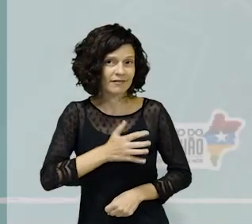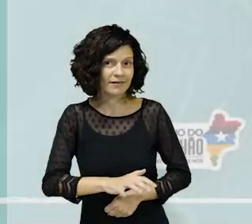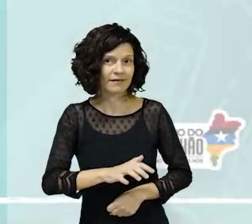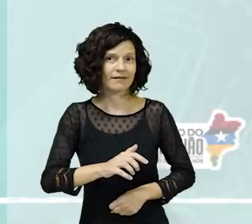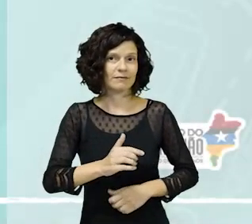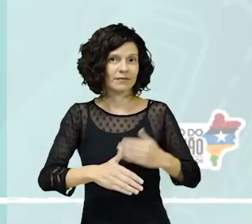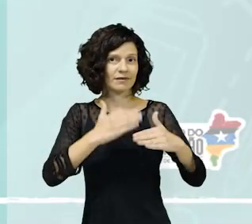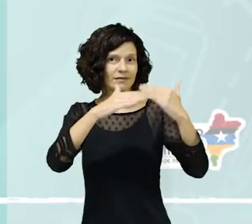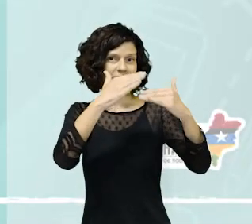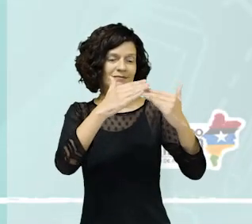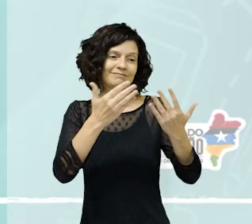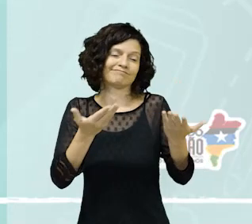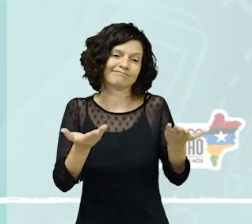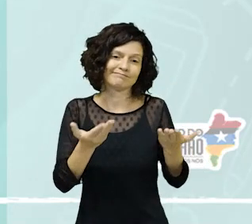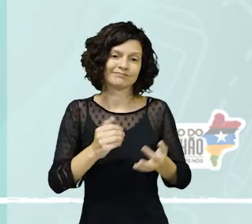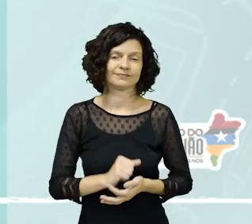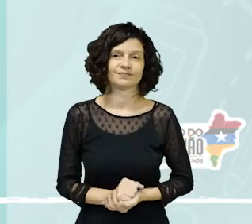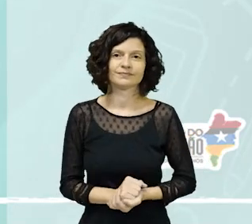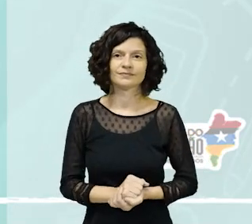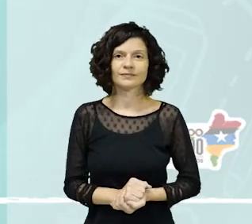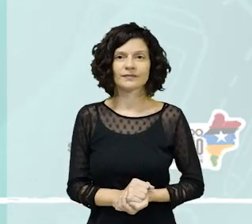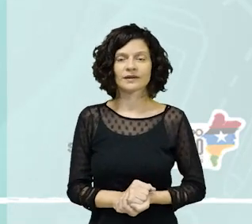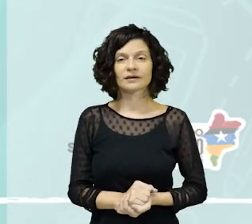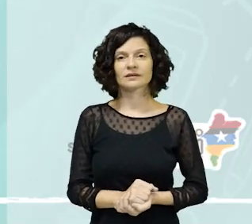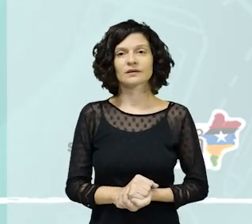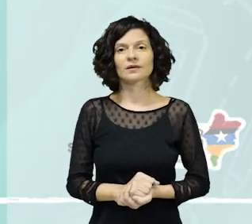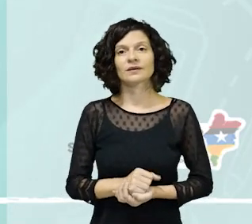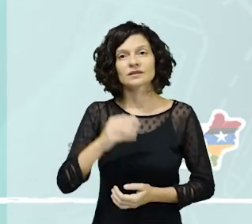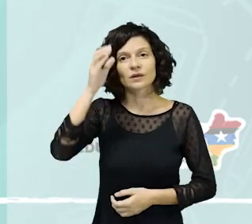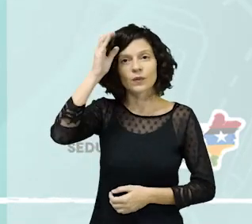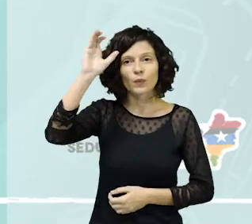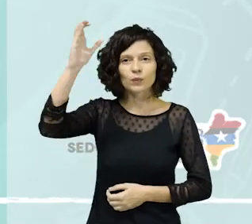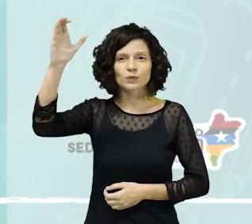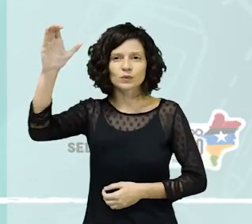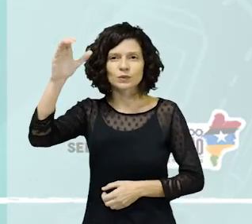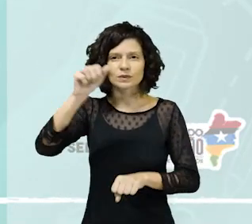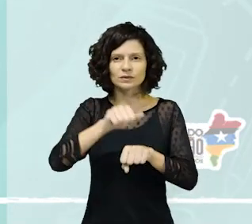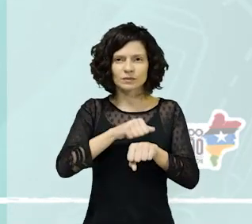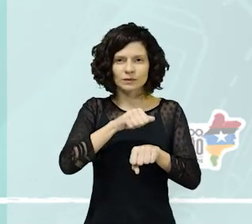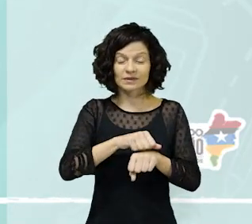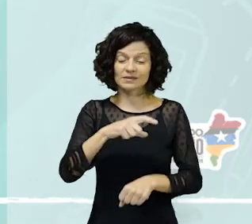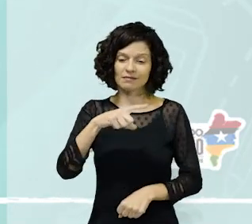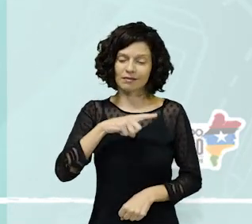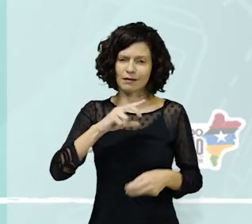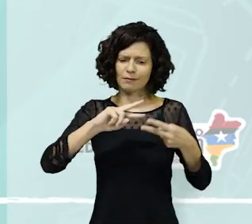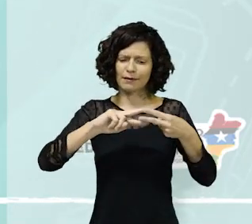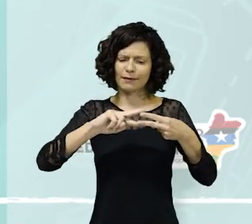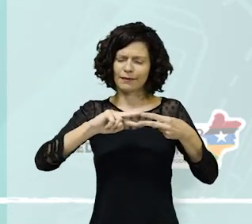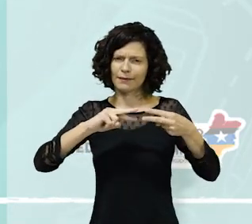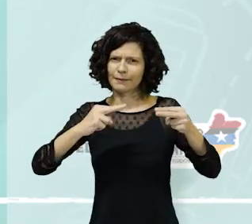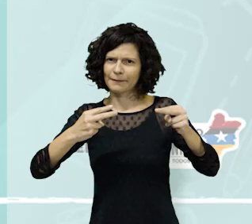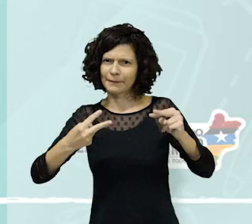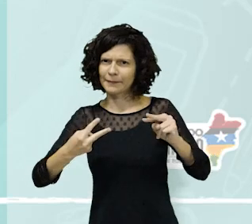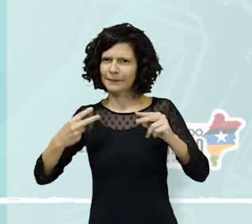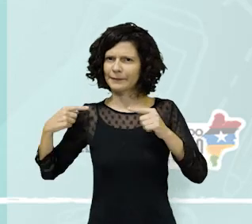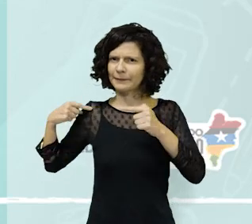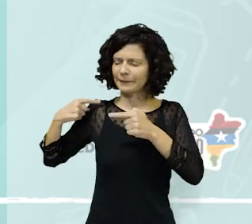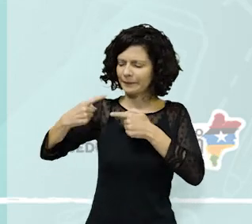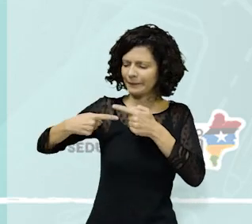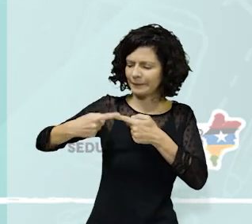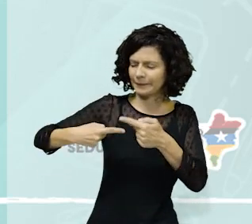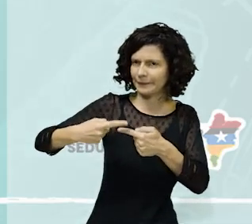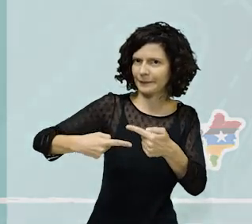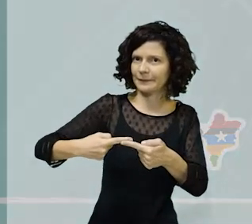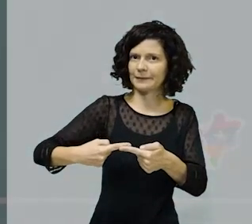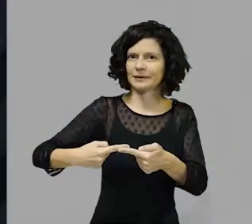social. A cultura da pobreza tem um componente hereditário. Por essa visão, né, essa perpetuação da pobreza